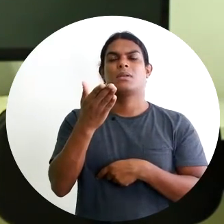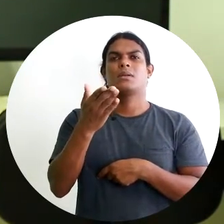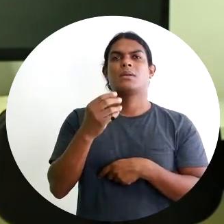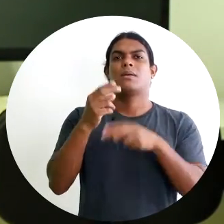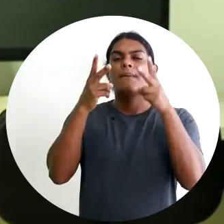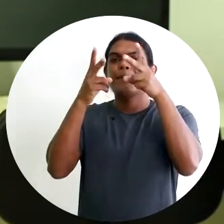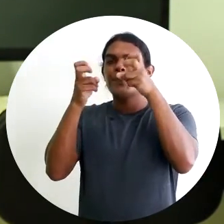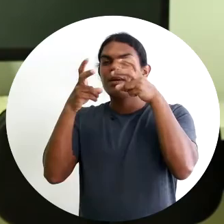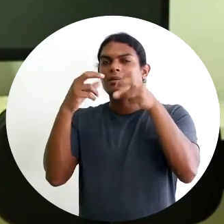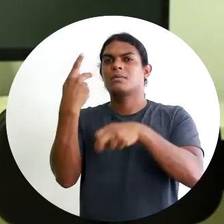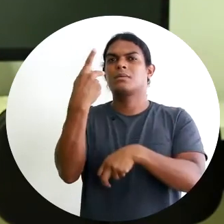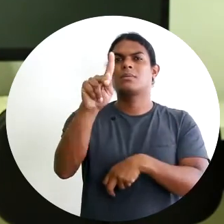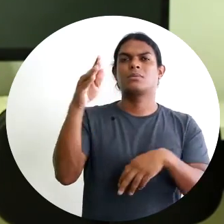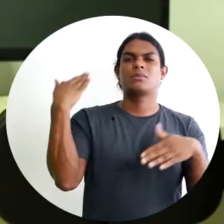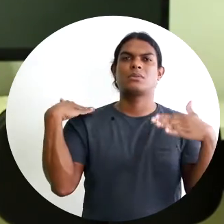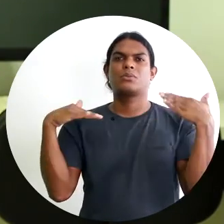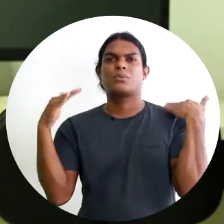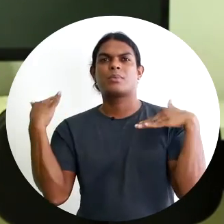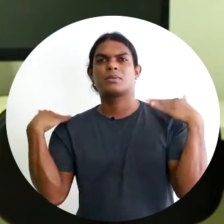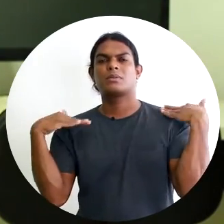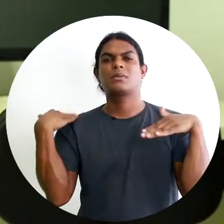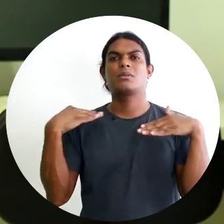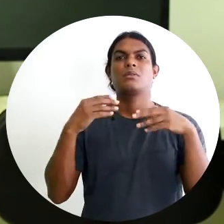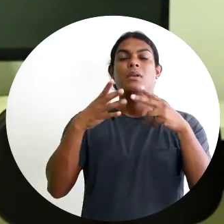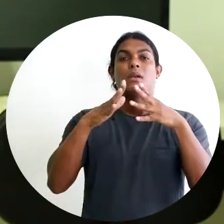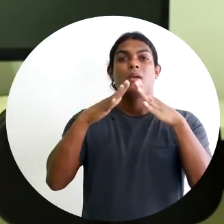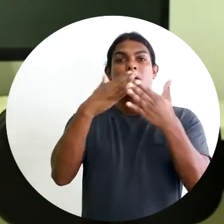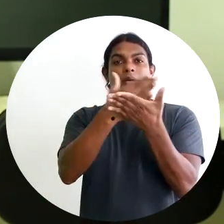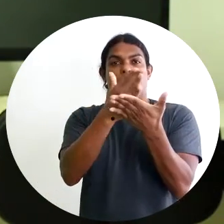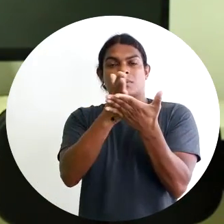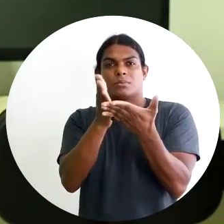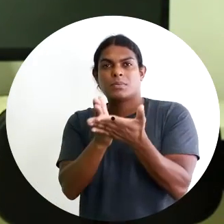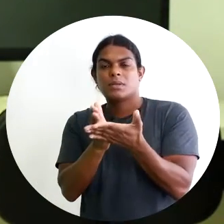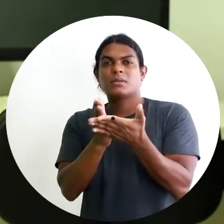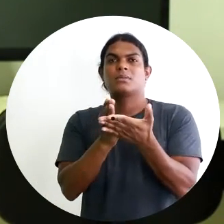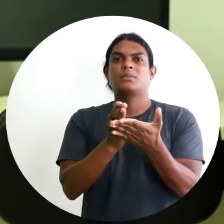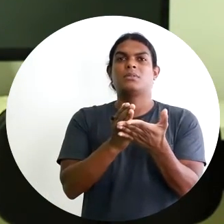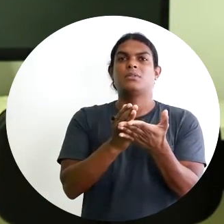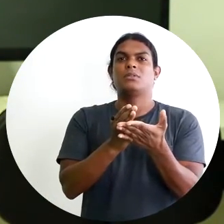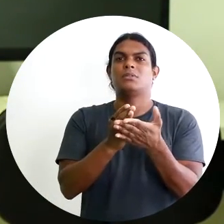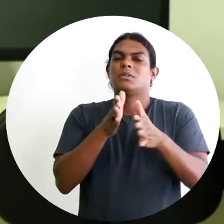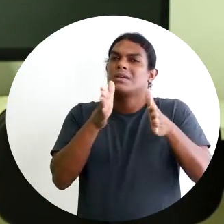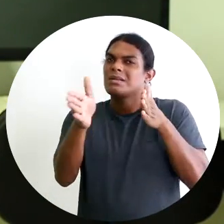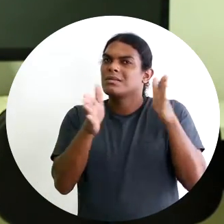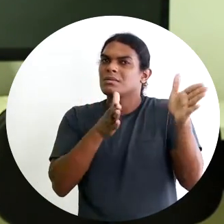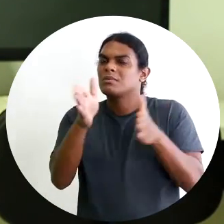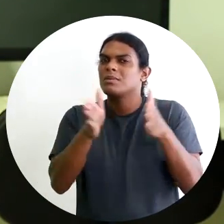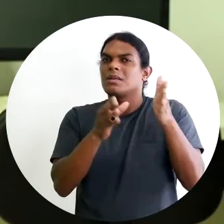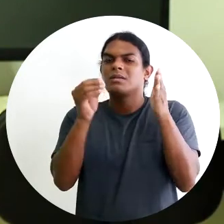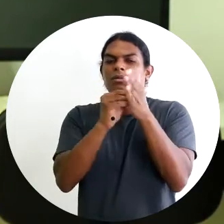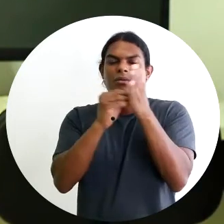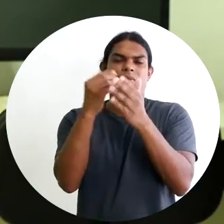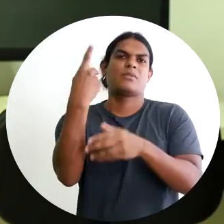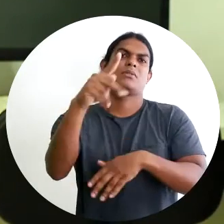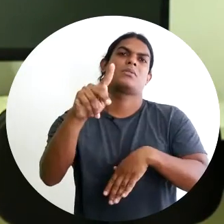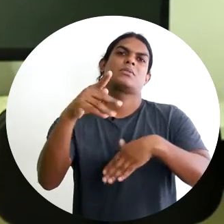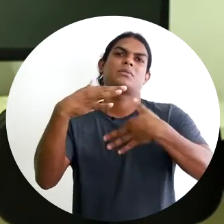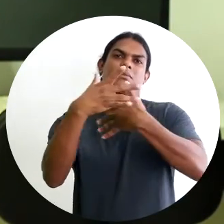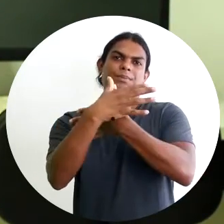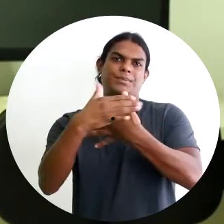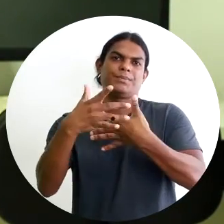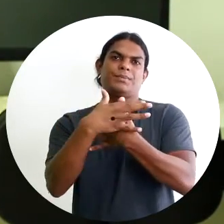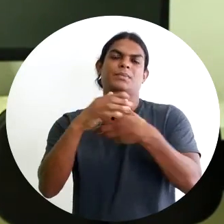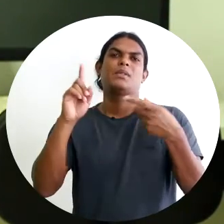né, a parte de acessibilidade estrutural que está faltando na sua cidade e também a parte de